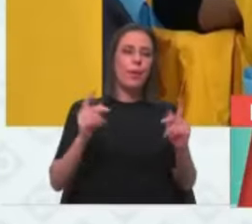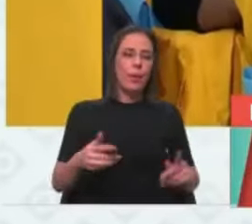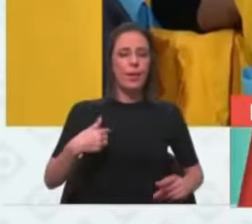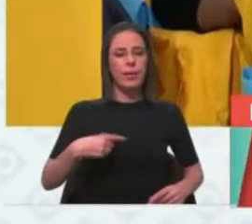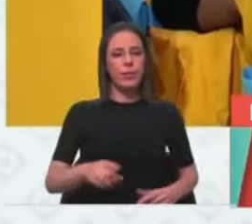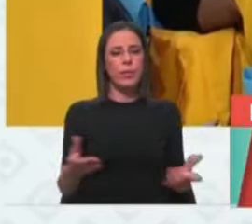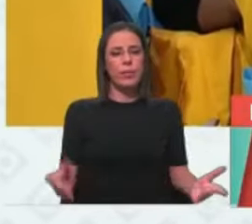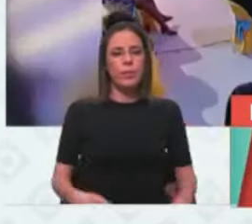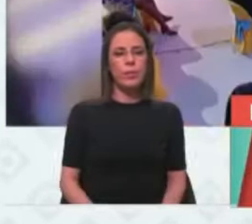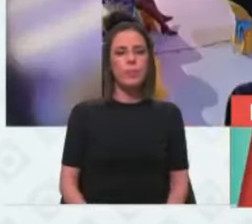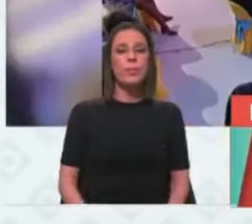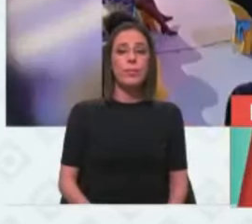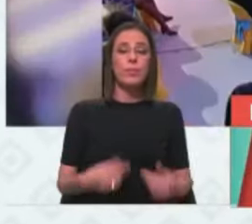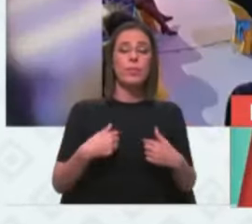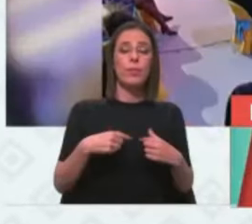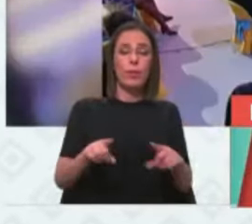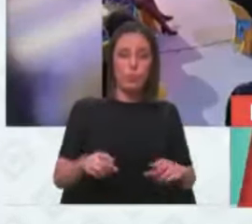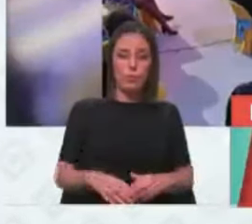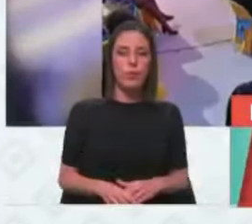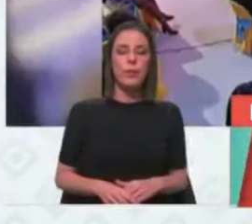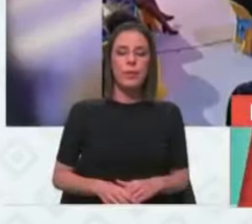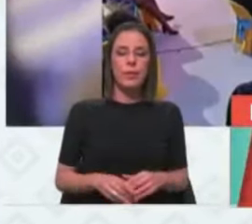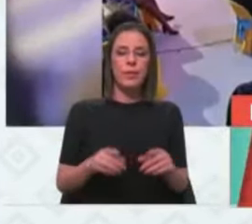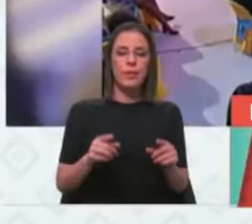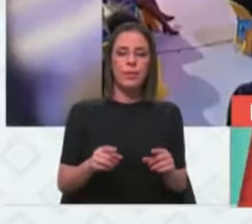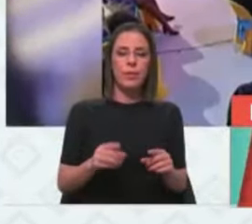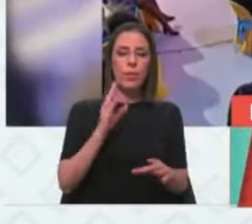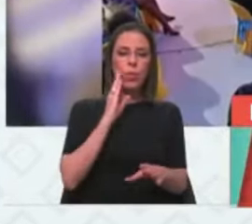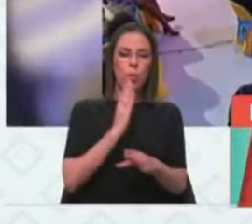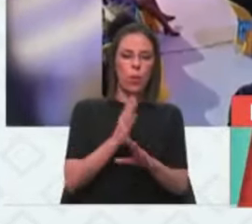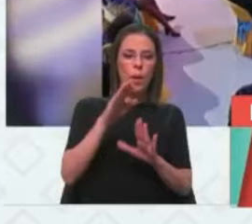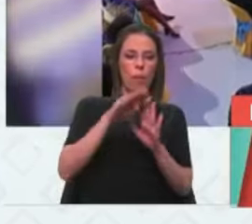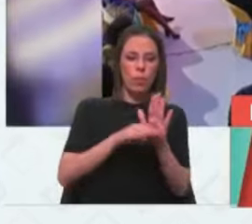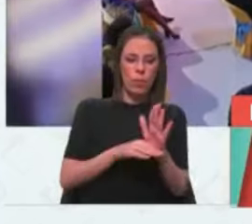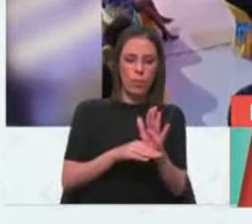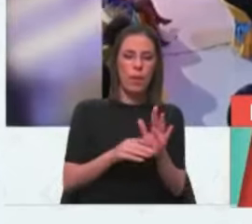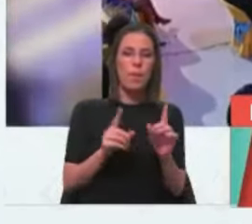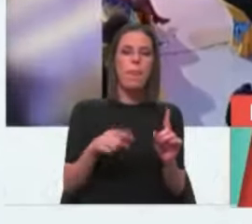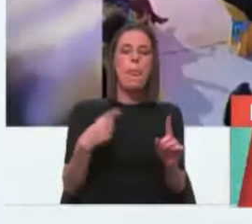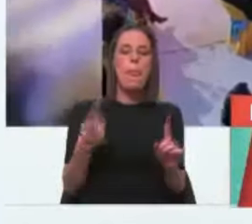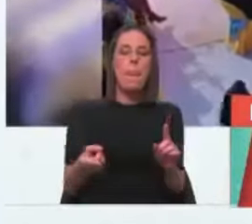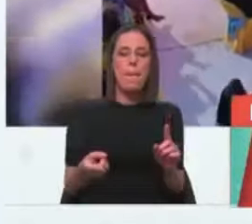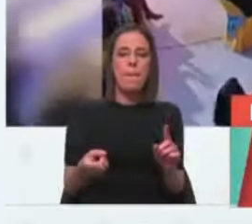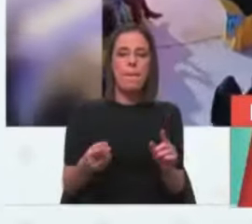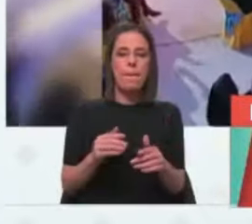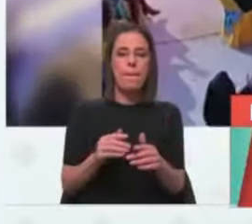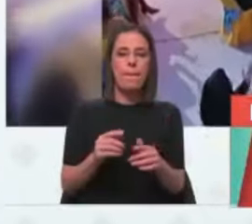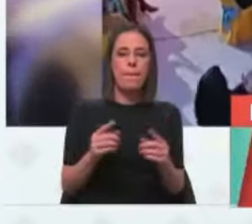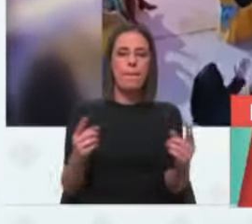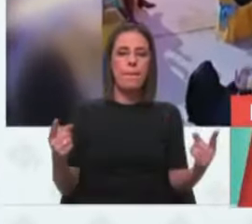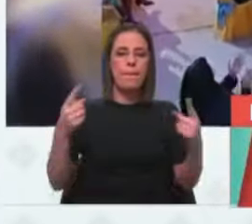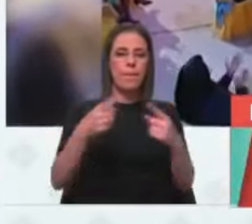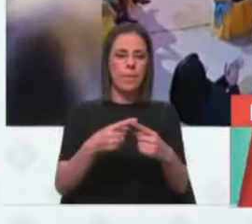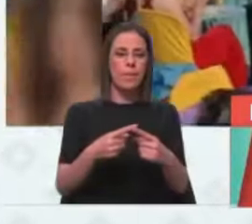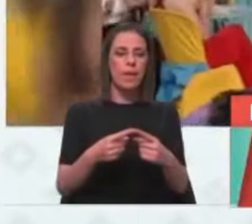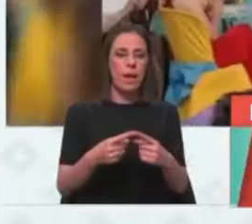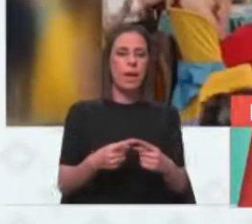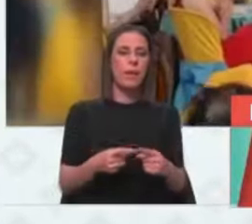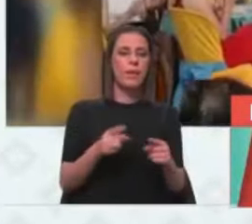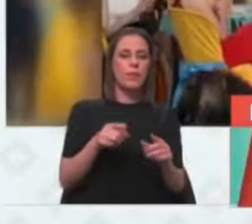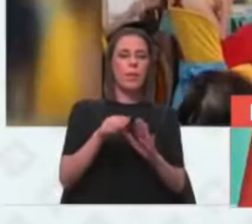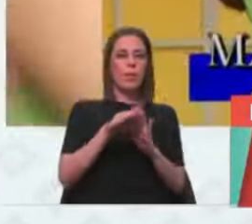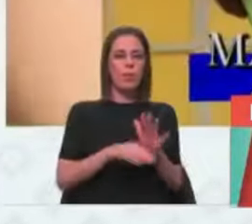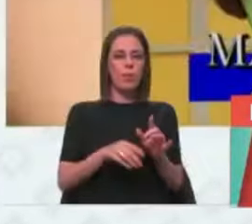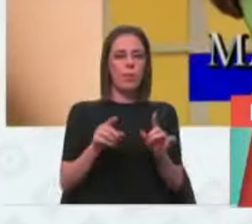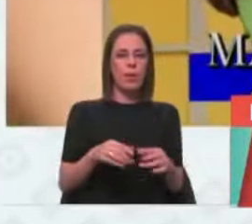lá. E fui fazer o último programa da primeira temporada e depois eu passei para a final. Não, mas este programa de